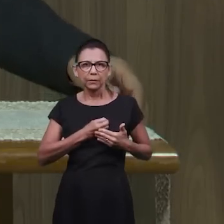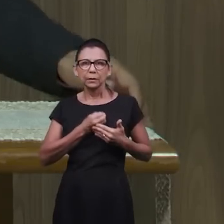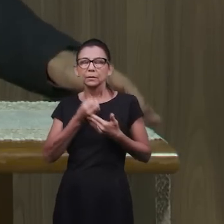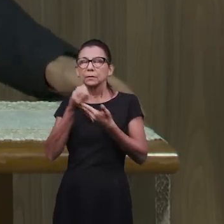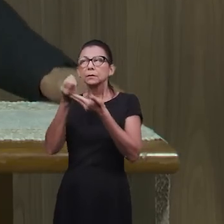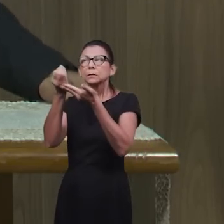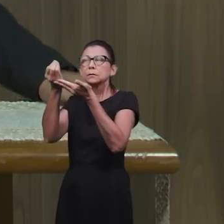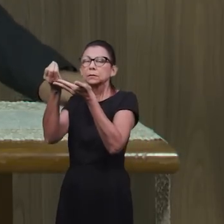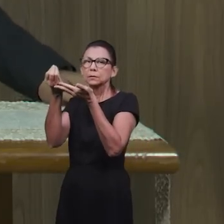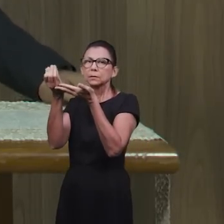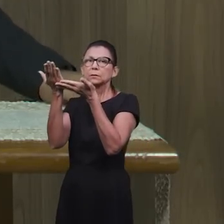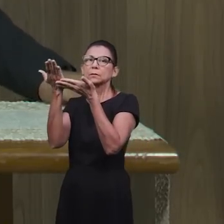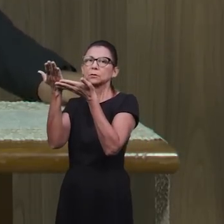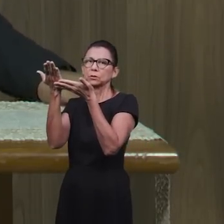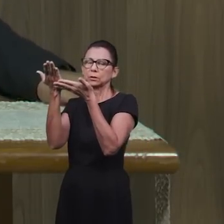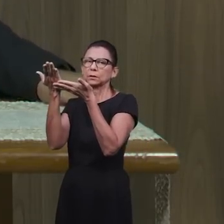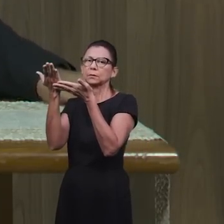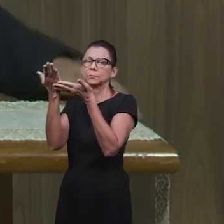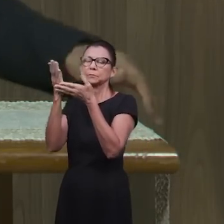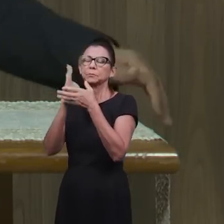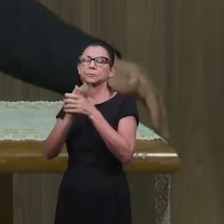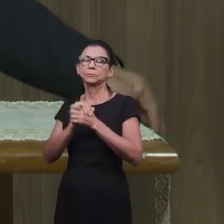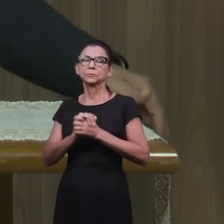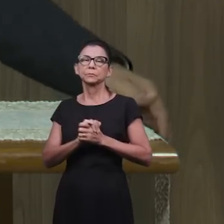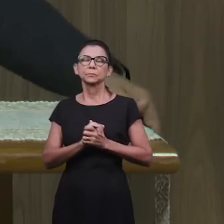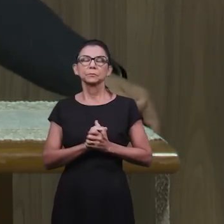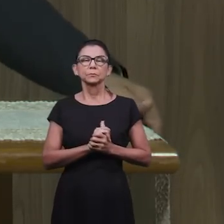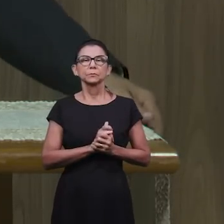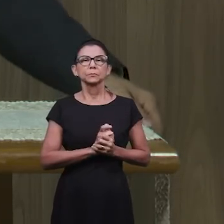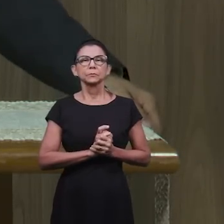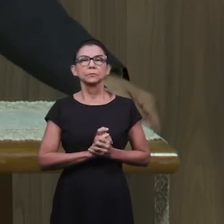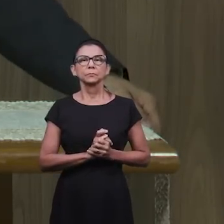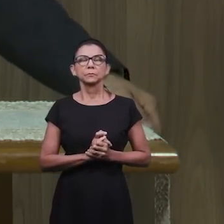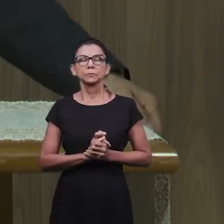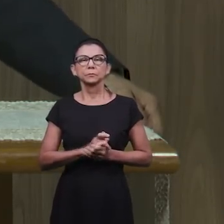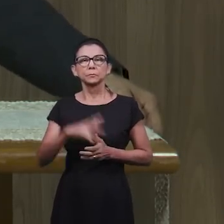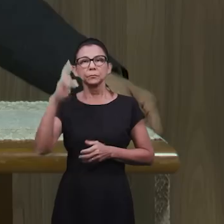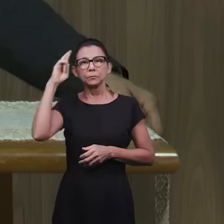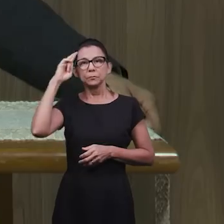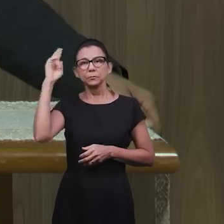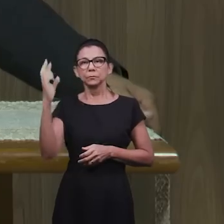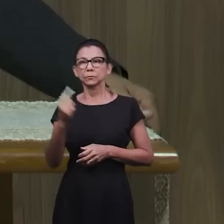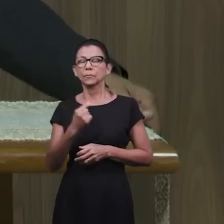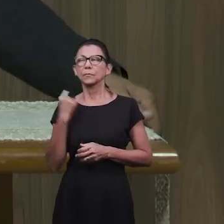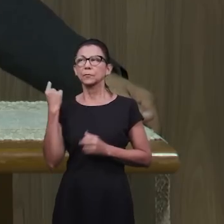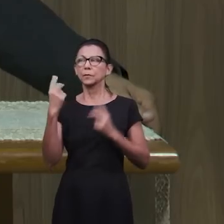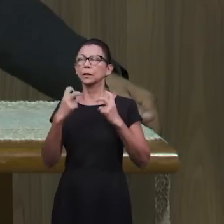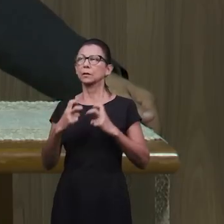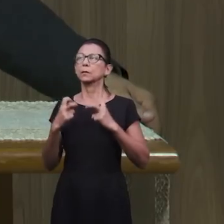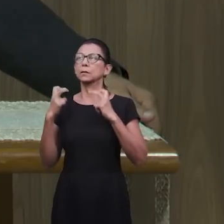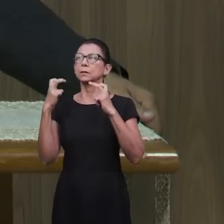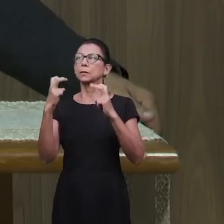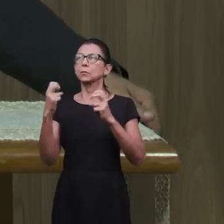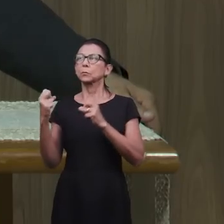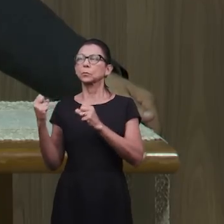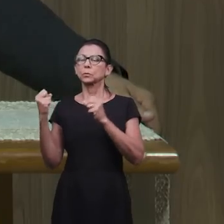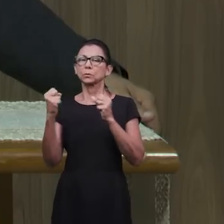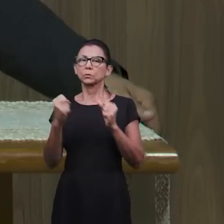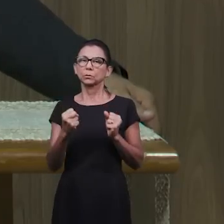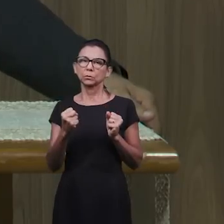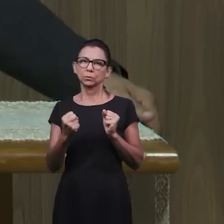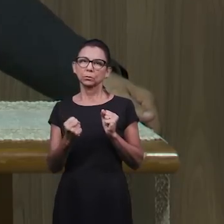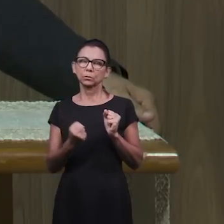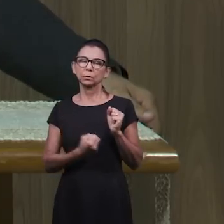Coloque a tua vida nesse instante diante do altar do Senhor. Senhor, nós queremos clamar a Ti, ó Deus,